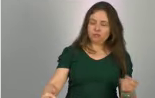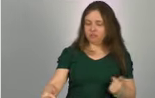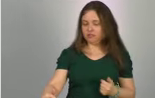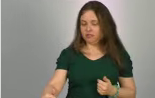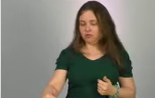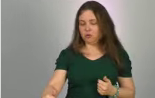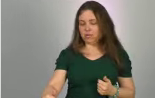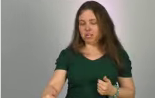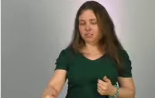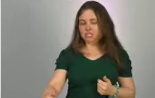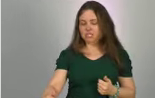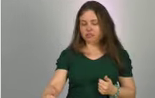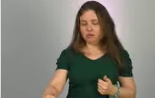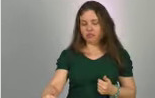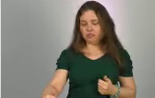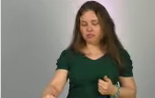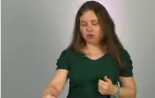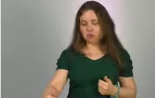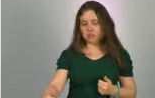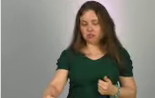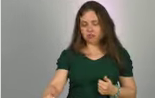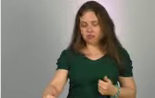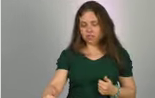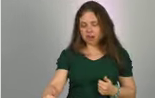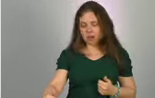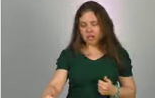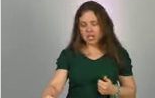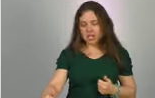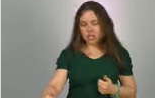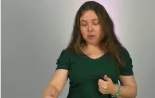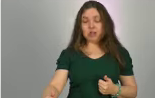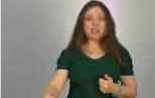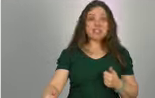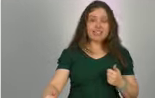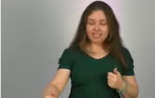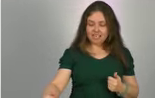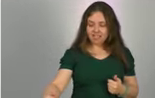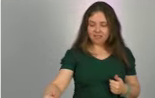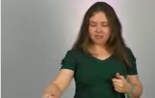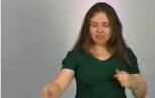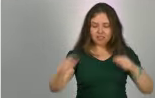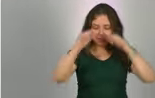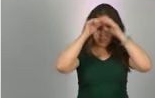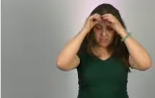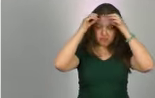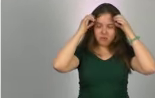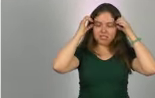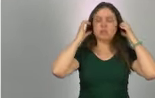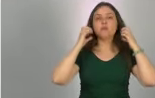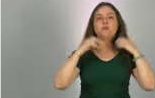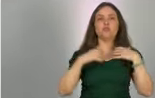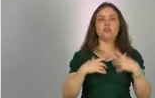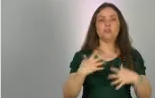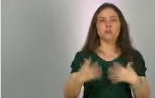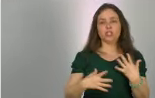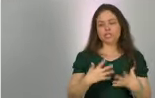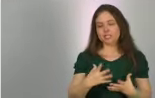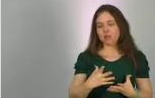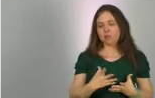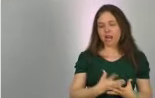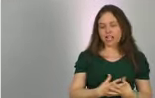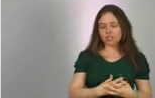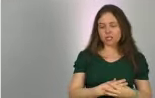tanto no portal ser quanto no Rio o digital e Para Nossa Alegria essa são um exemplo